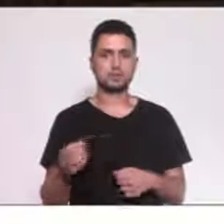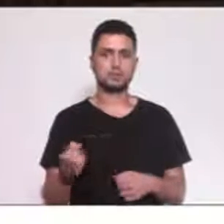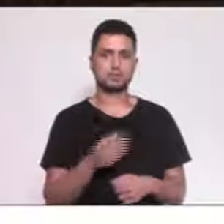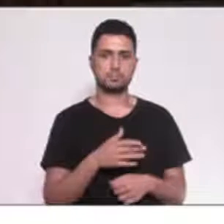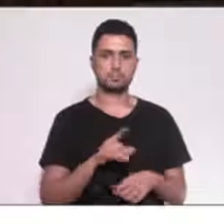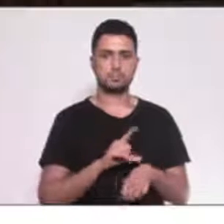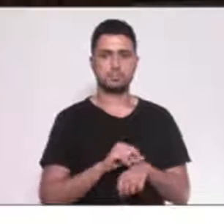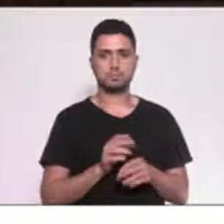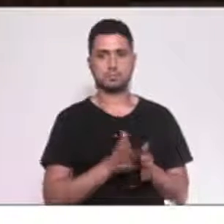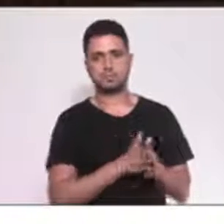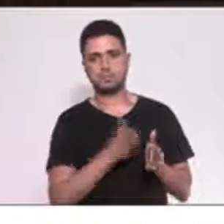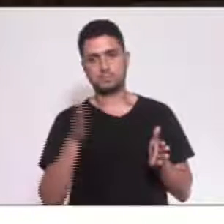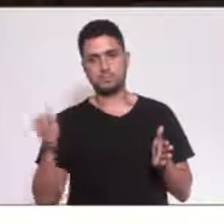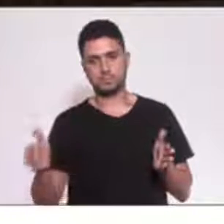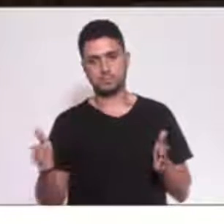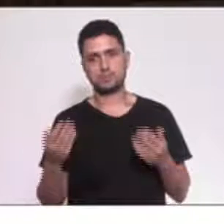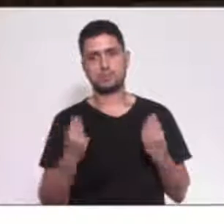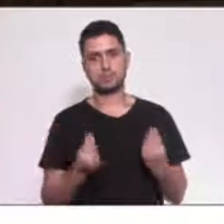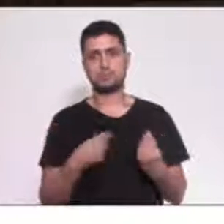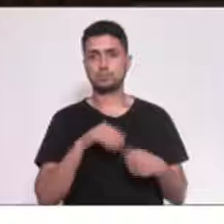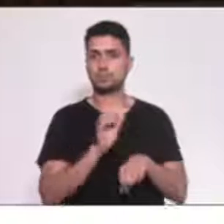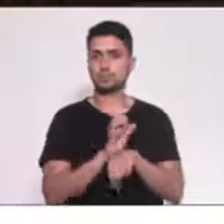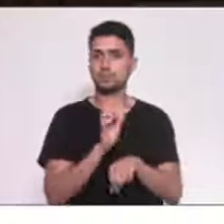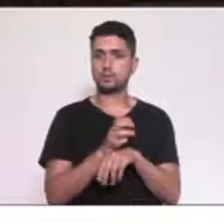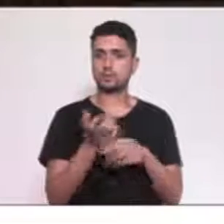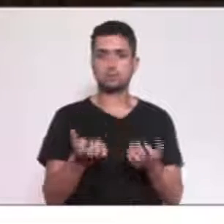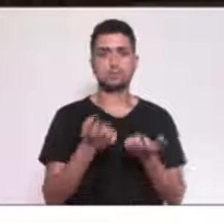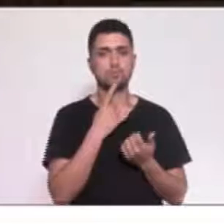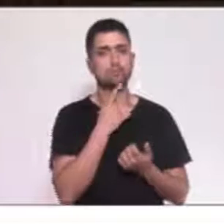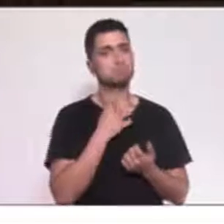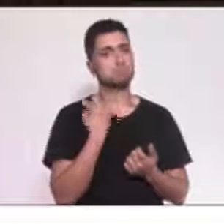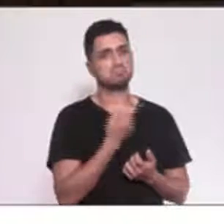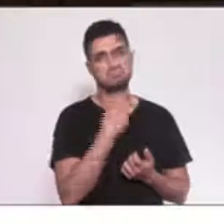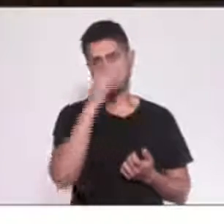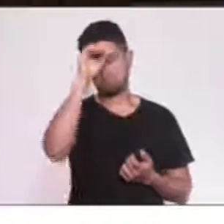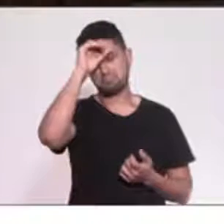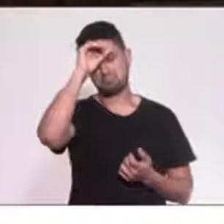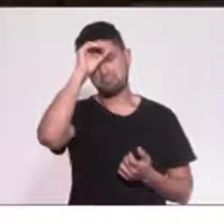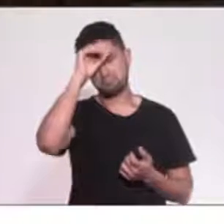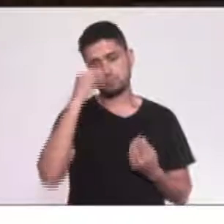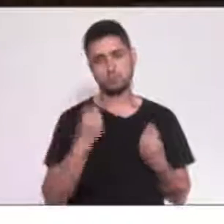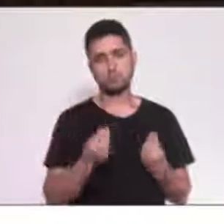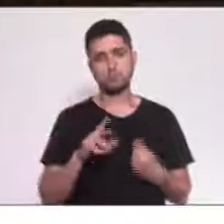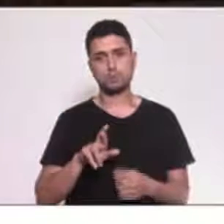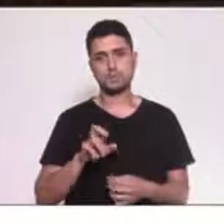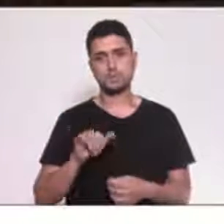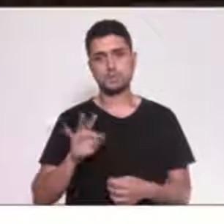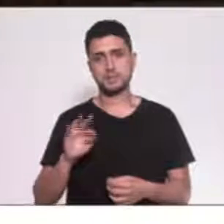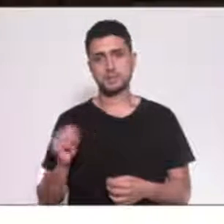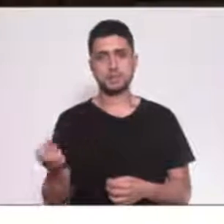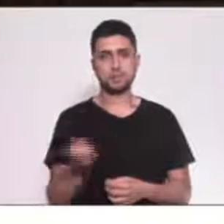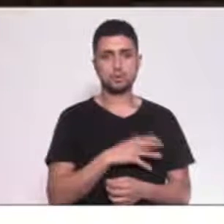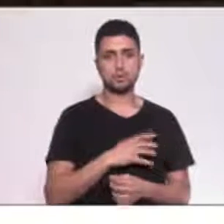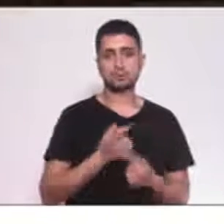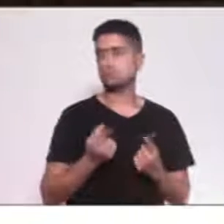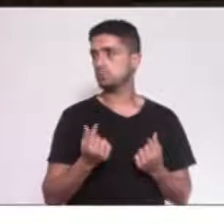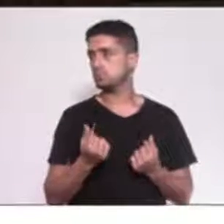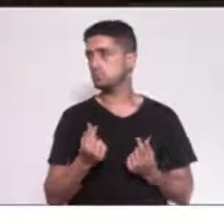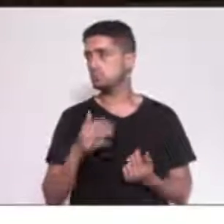Estado pretende, e nós não sabemos ainda como pretende, gerar receitas novas,